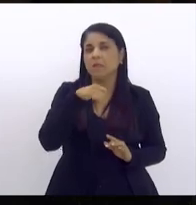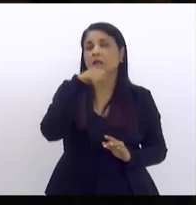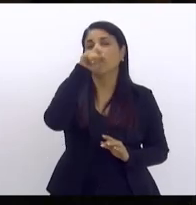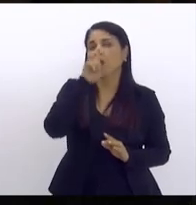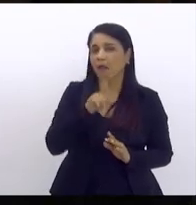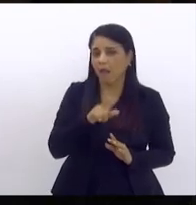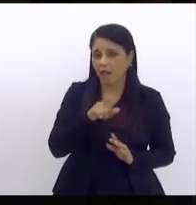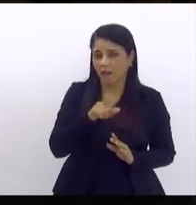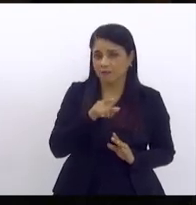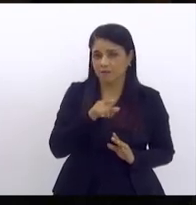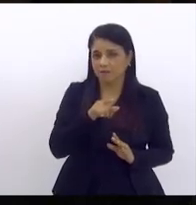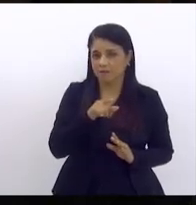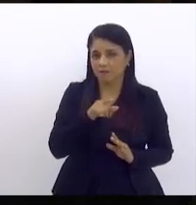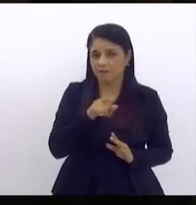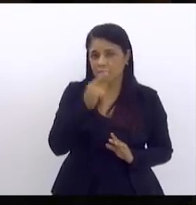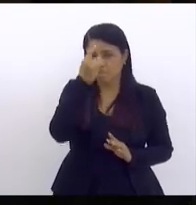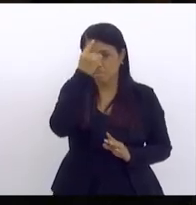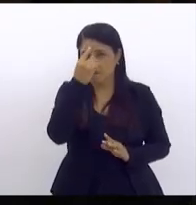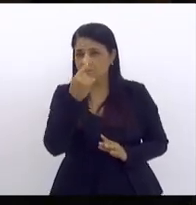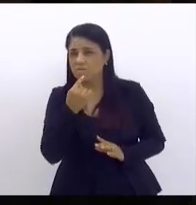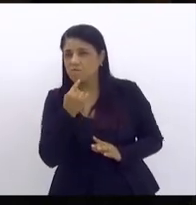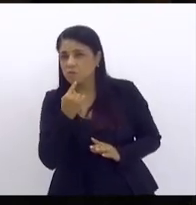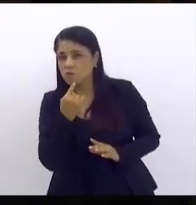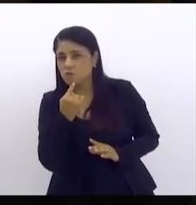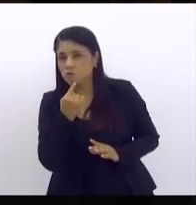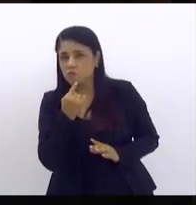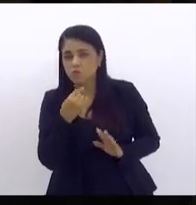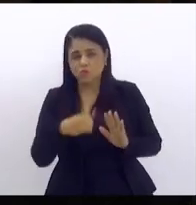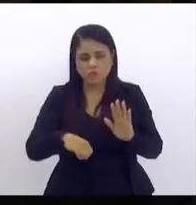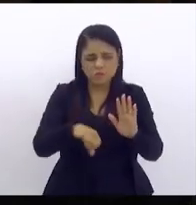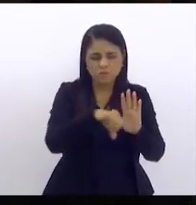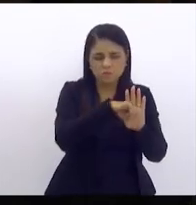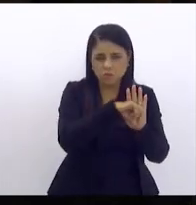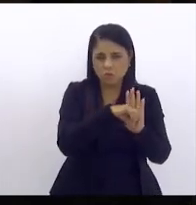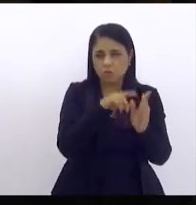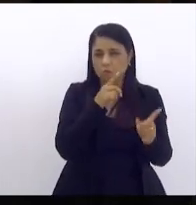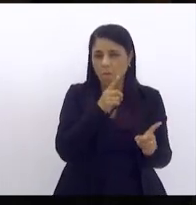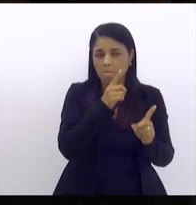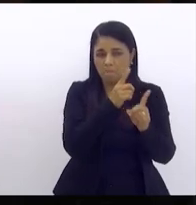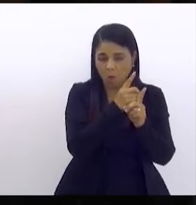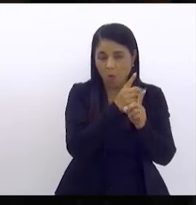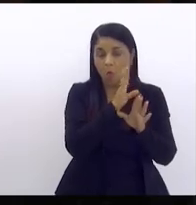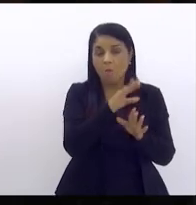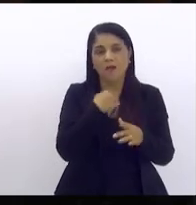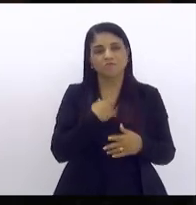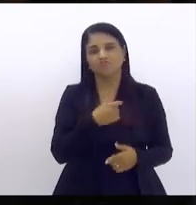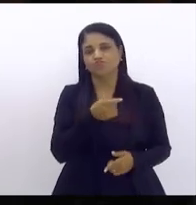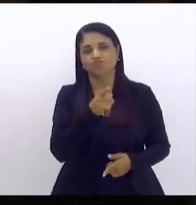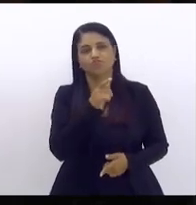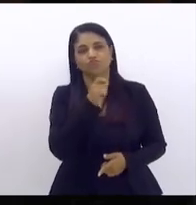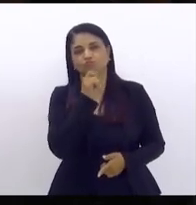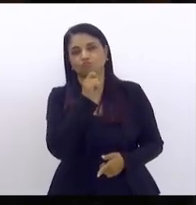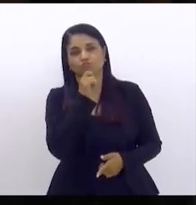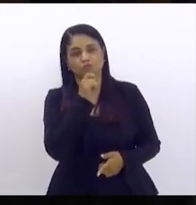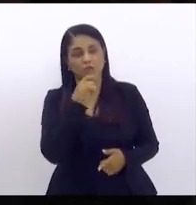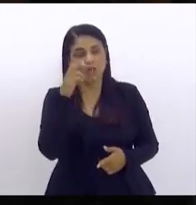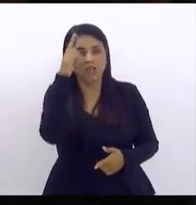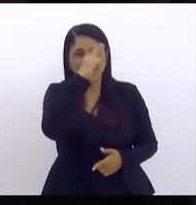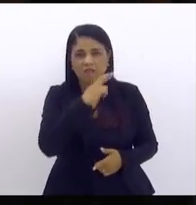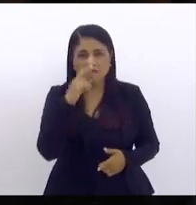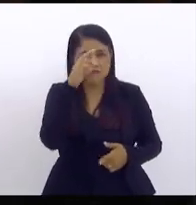possível perfil de criminoso, mas não há investigações